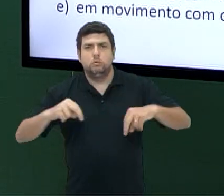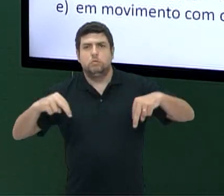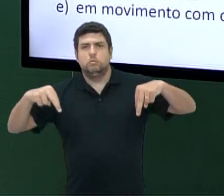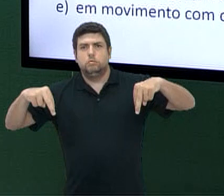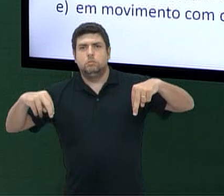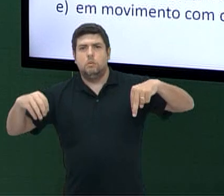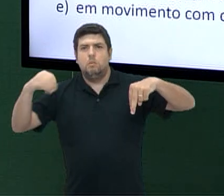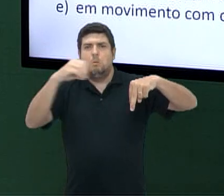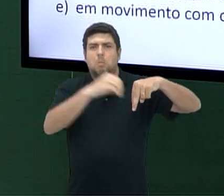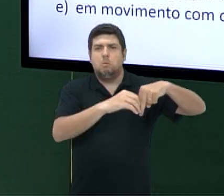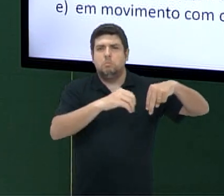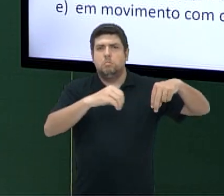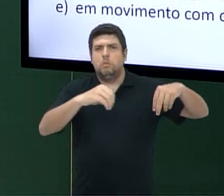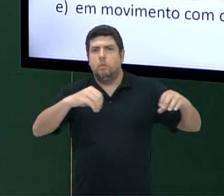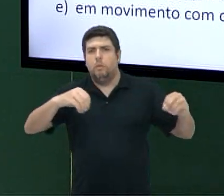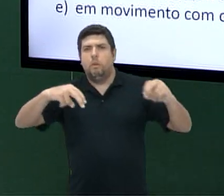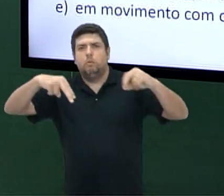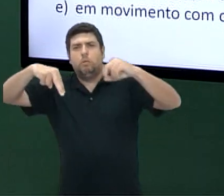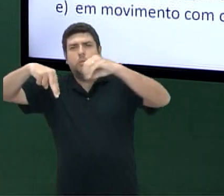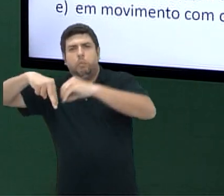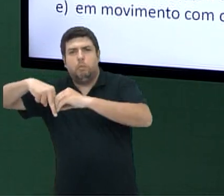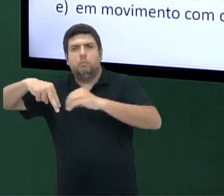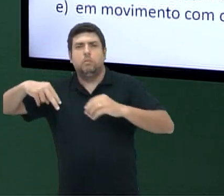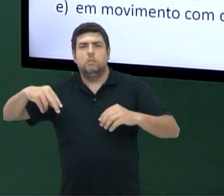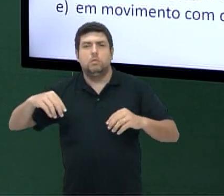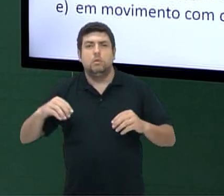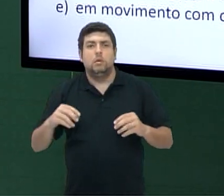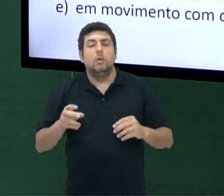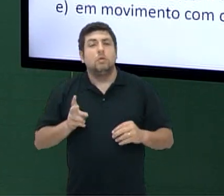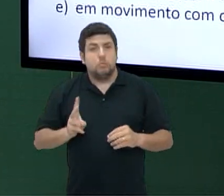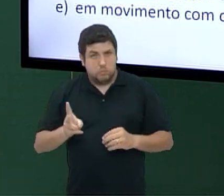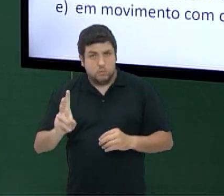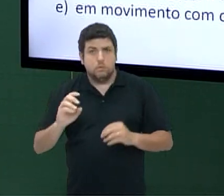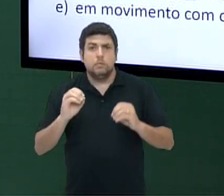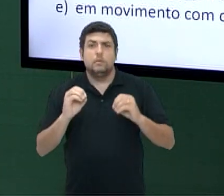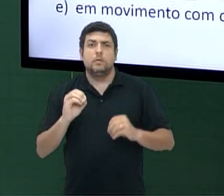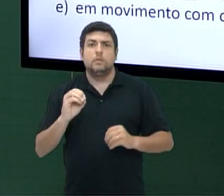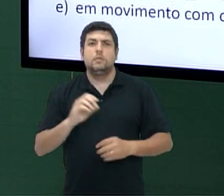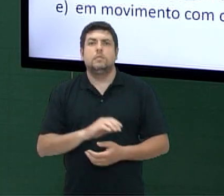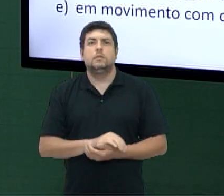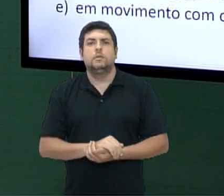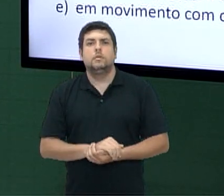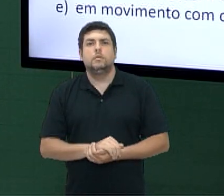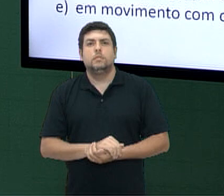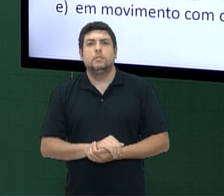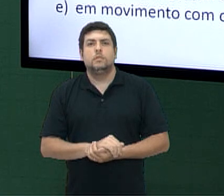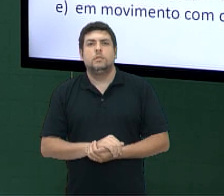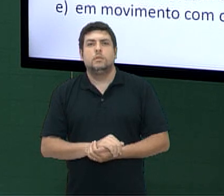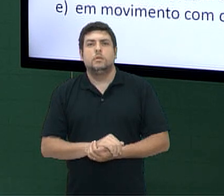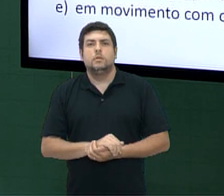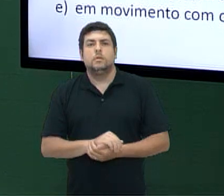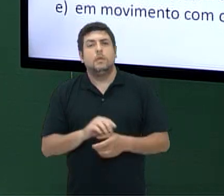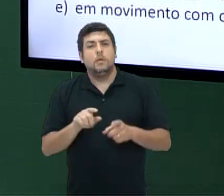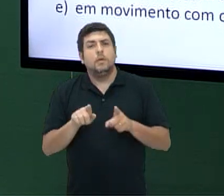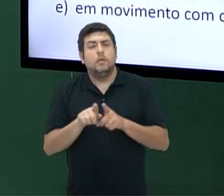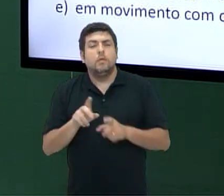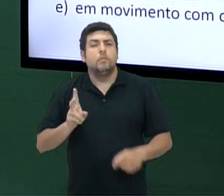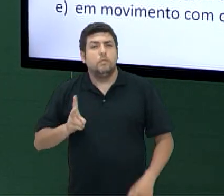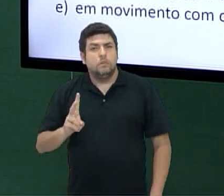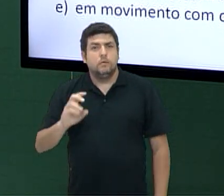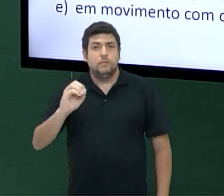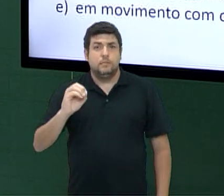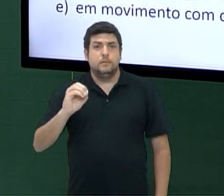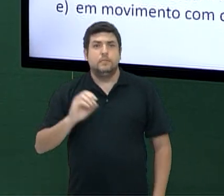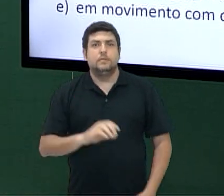sistema. Certo? Então, isso aqui também tem que ser zero, porque, que eu falei para vocês